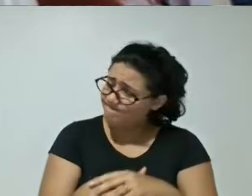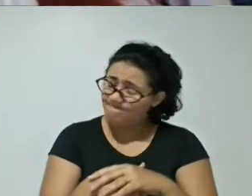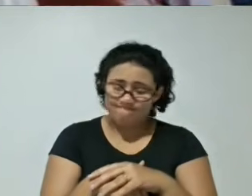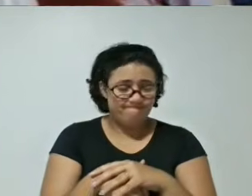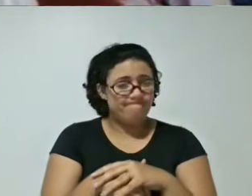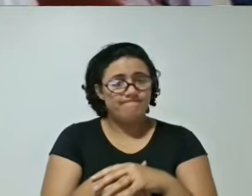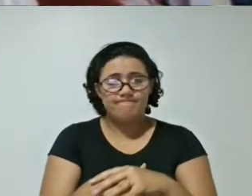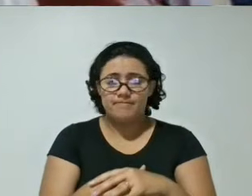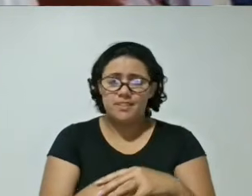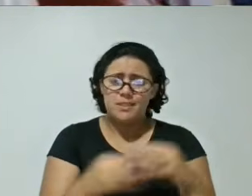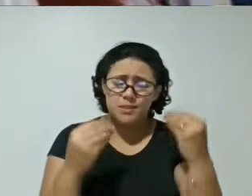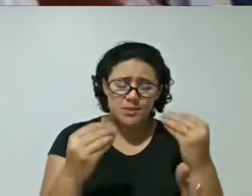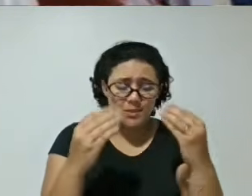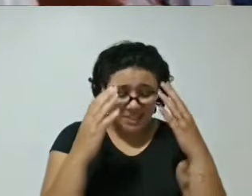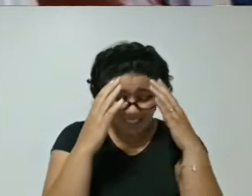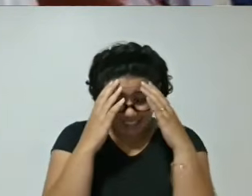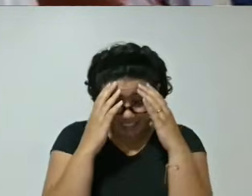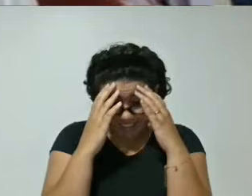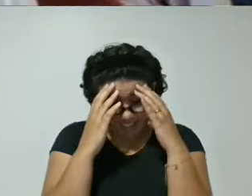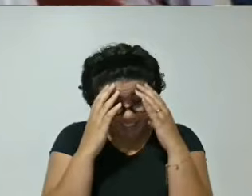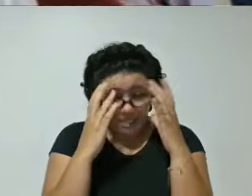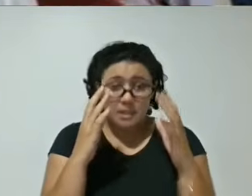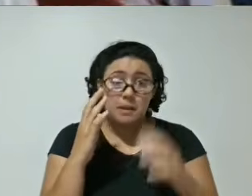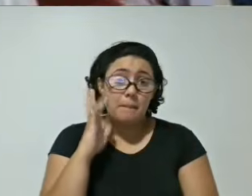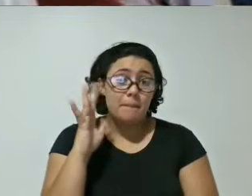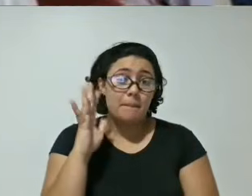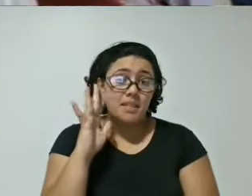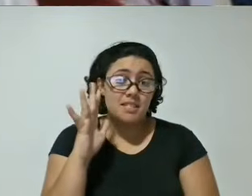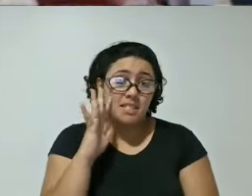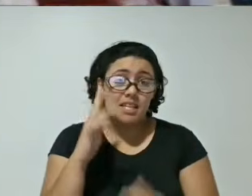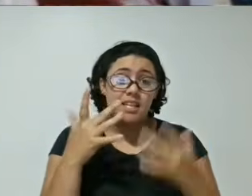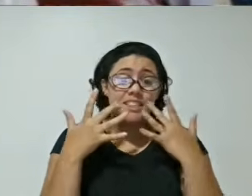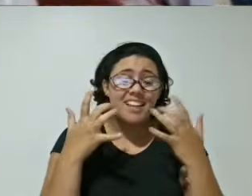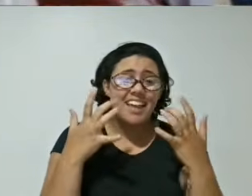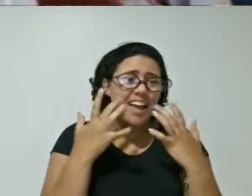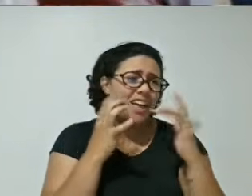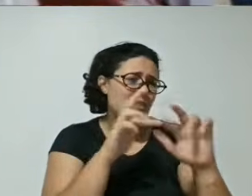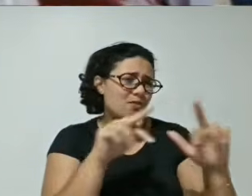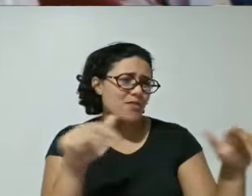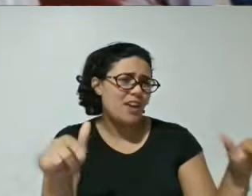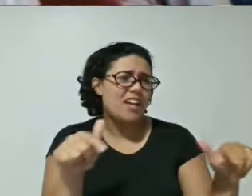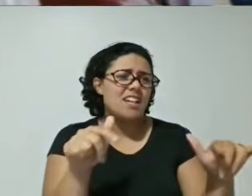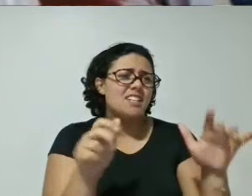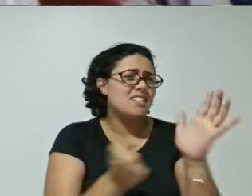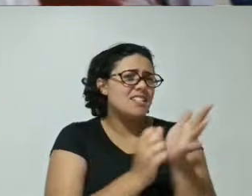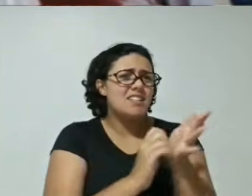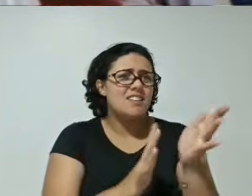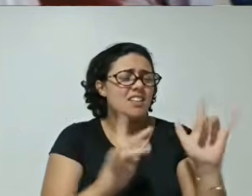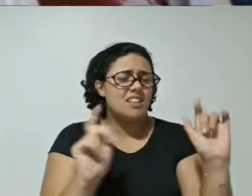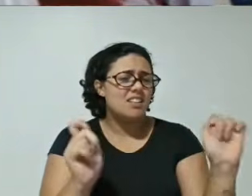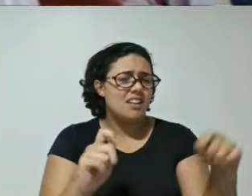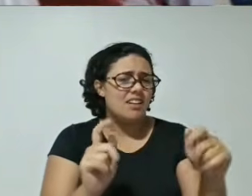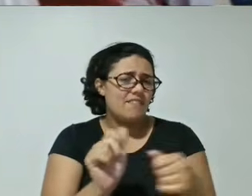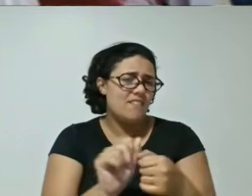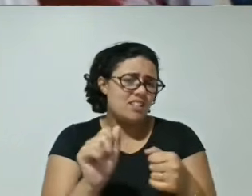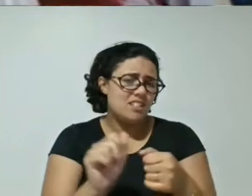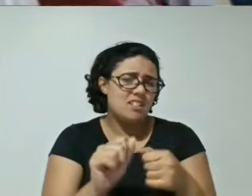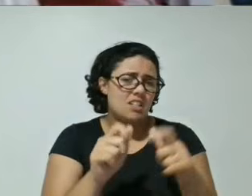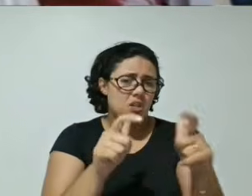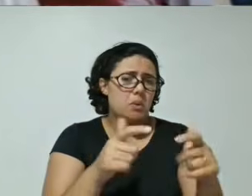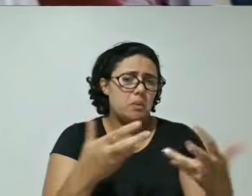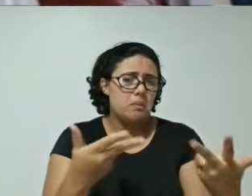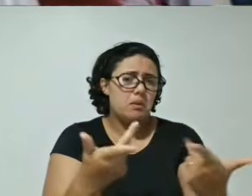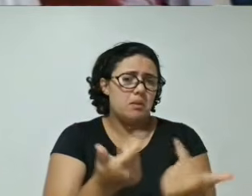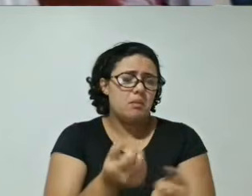já pensei ali naquele teatro de arena, com as possibilidades que a gente teria ali e tudo mais, né, nesse espaço maravilhoso aqui de